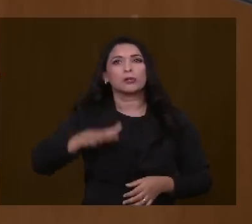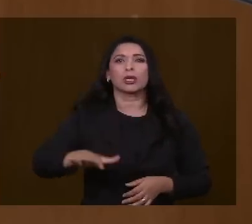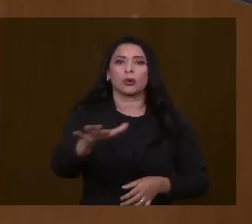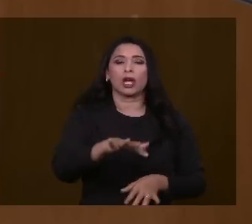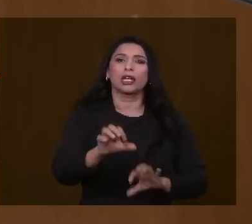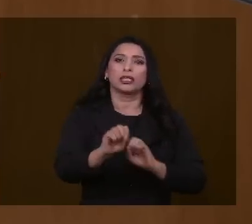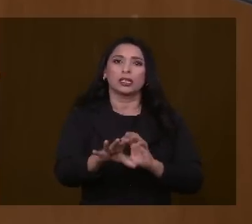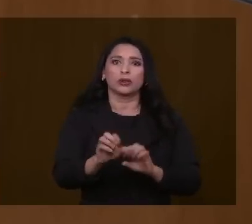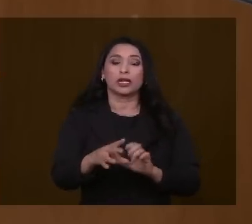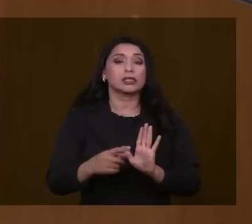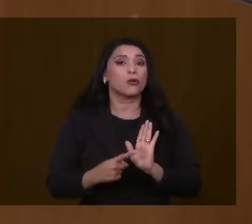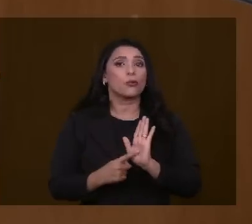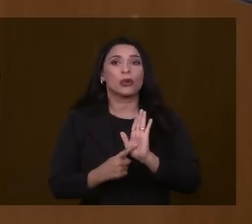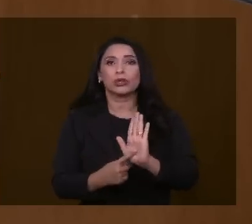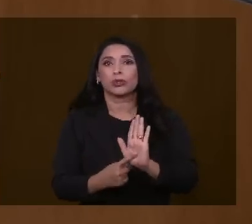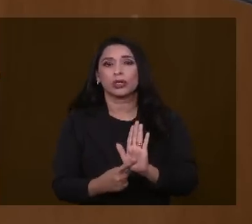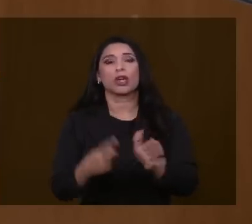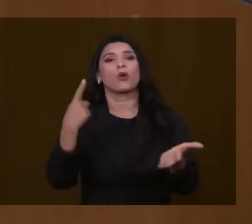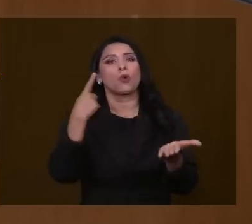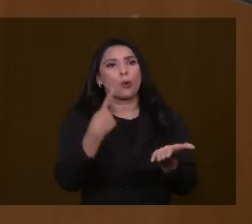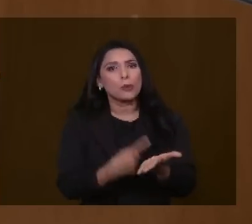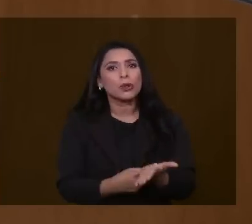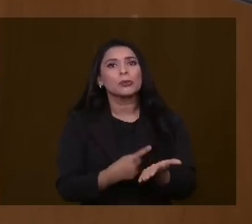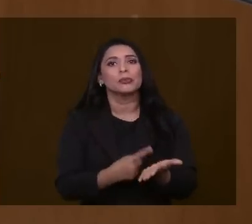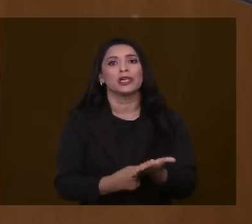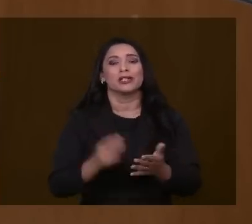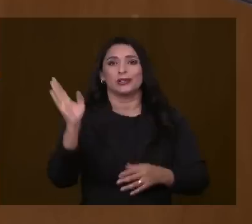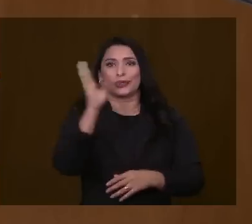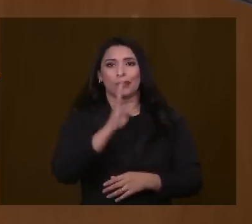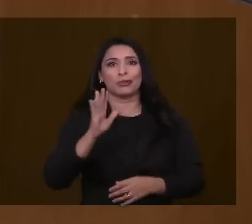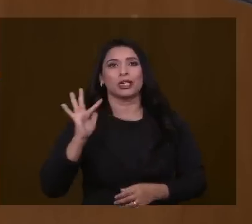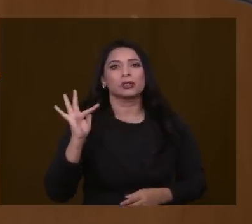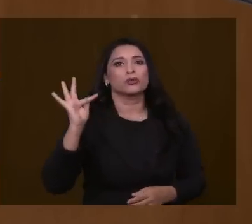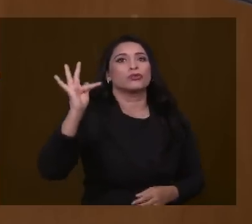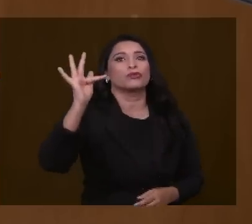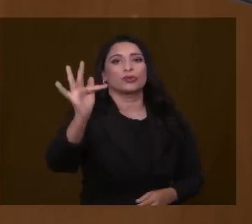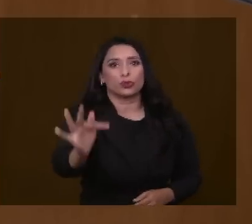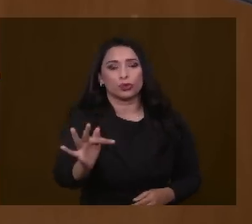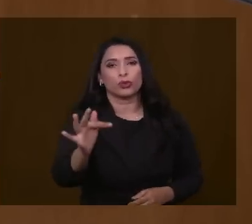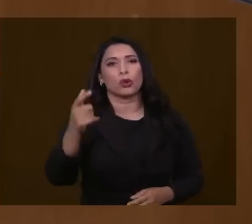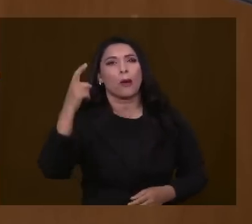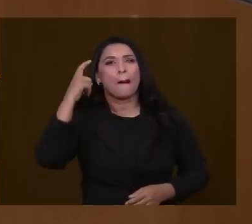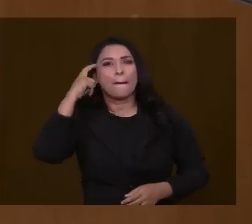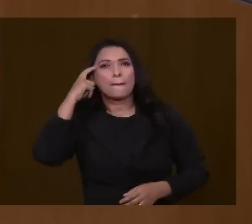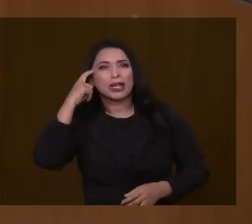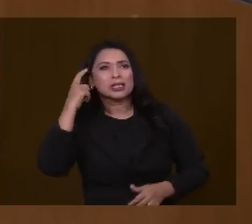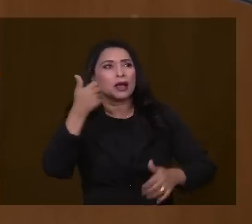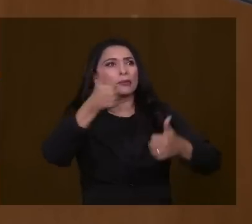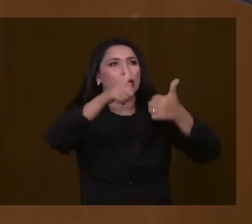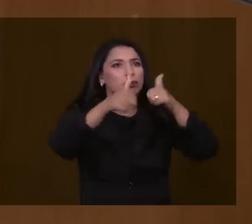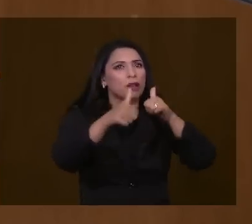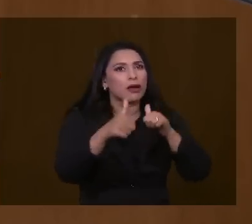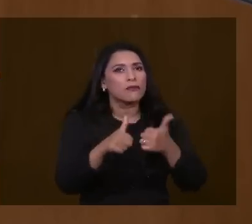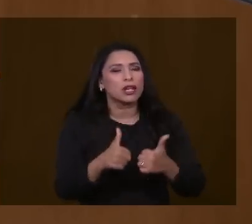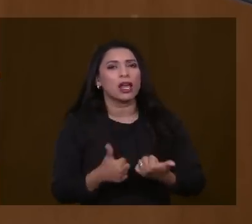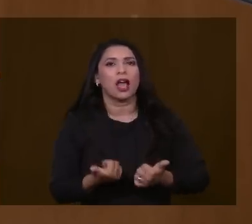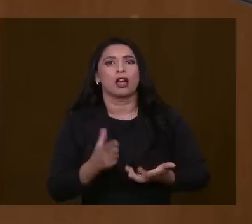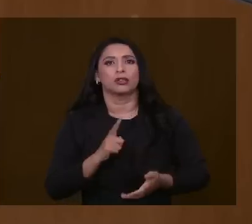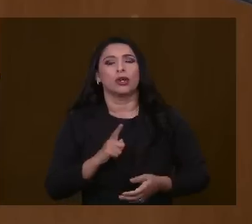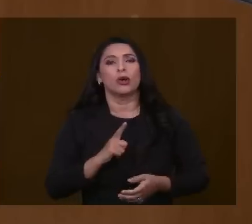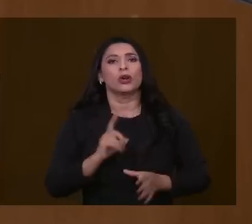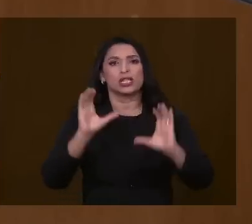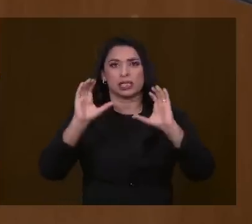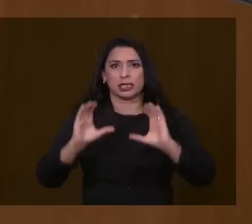de seu compromisso com o futuro da nação, com o desenvolvimento do pensamento crítico e com a formação de cidadãos conscientes